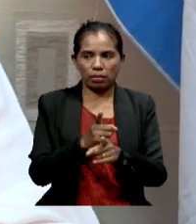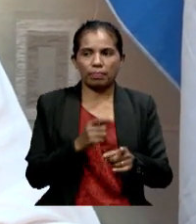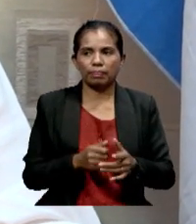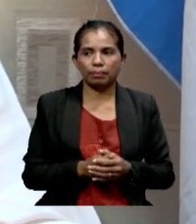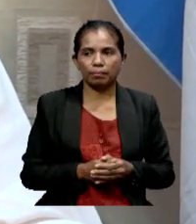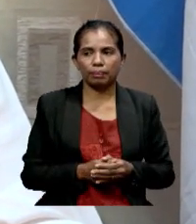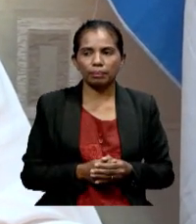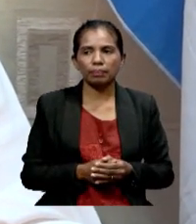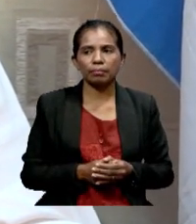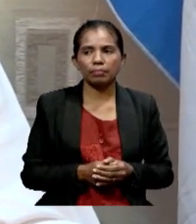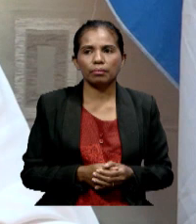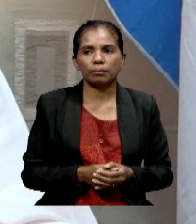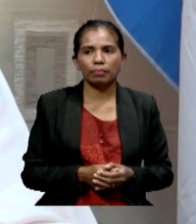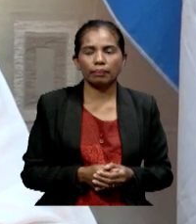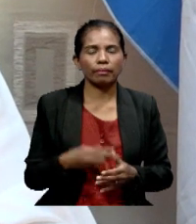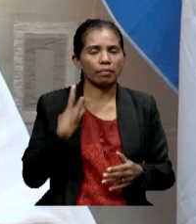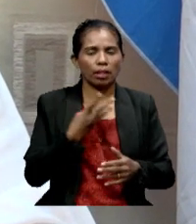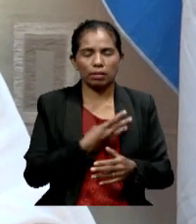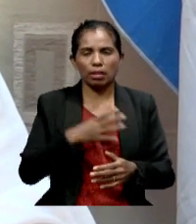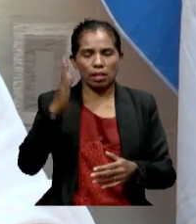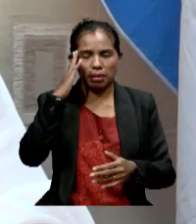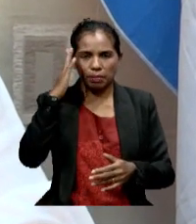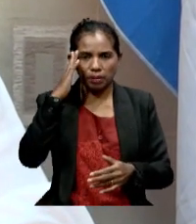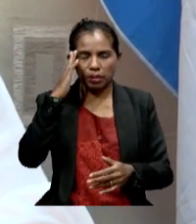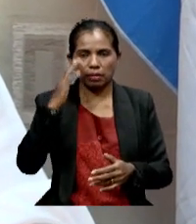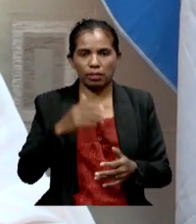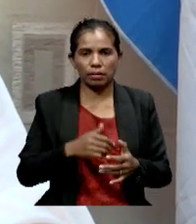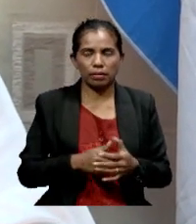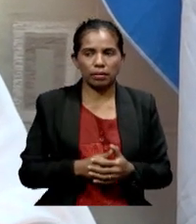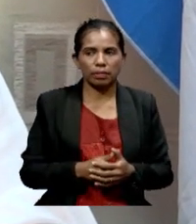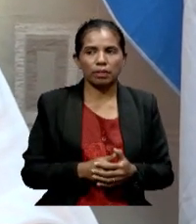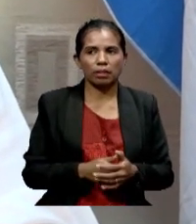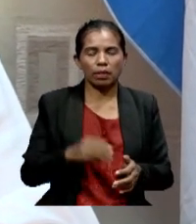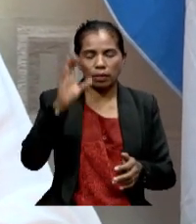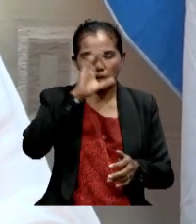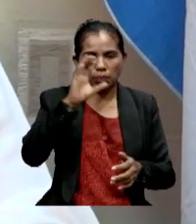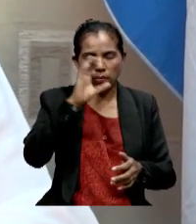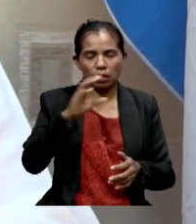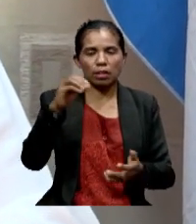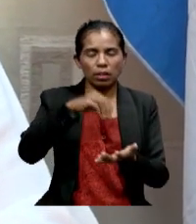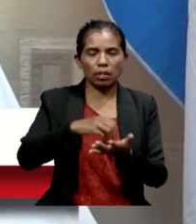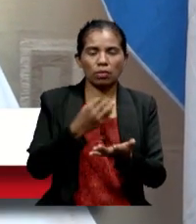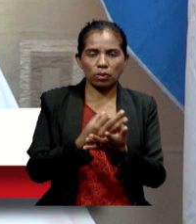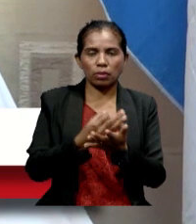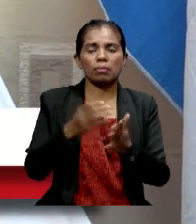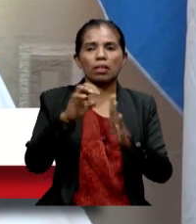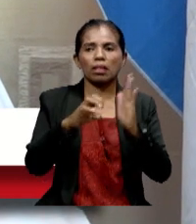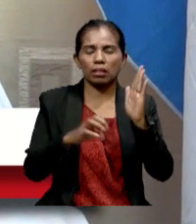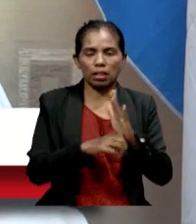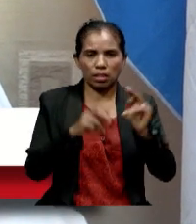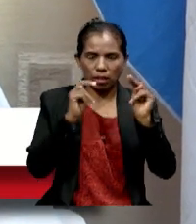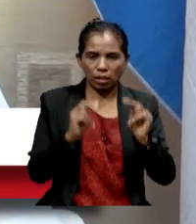nebe itahanu indehantata ka atubuka receita ba Estado, tem que ser